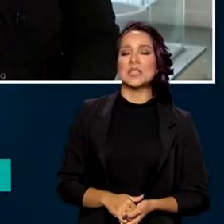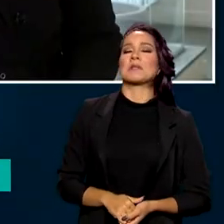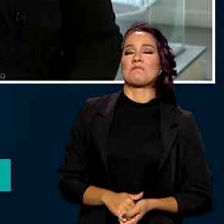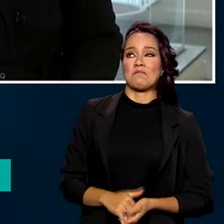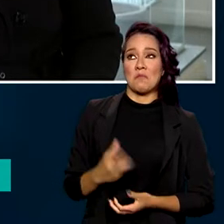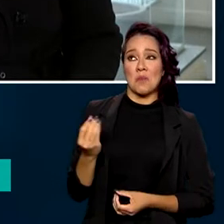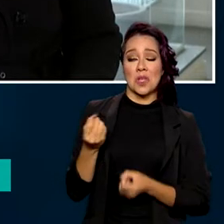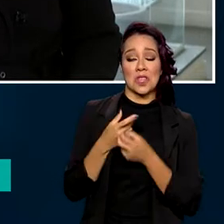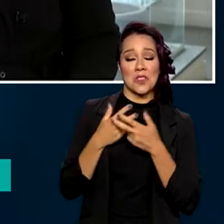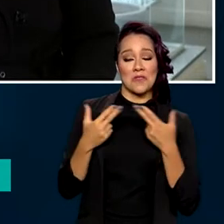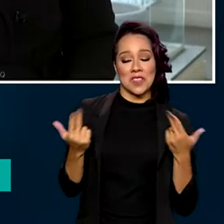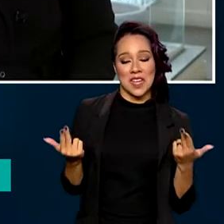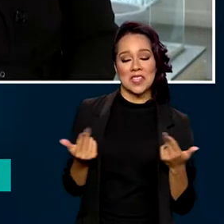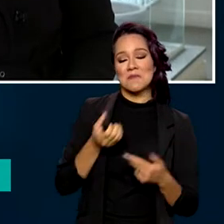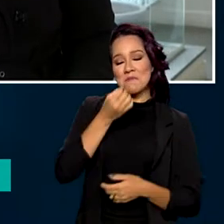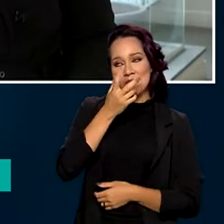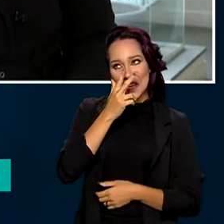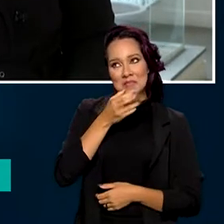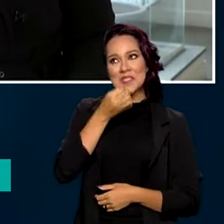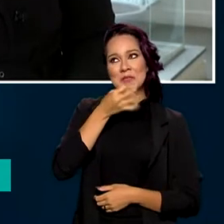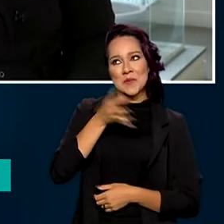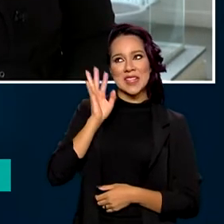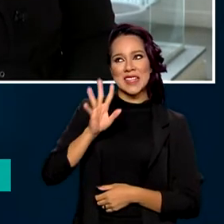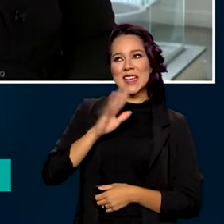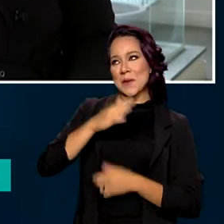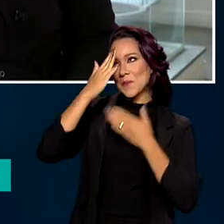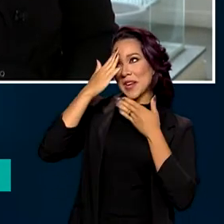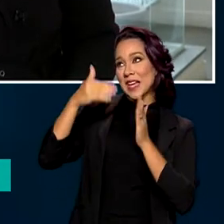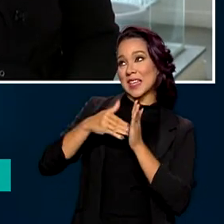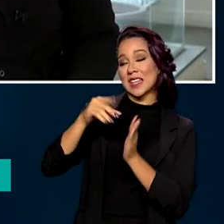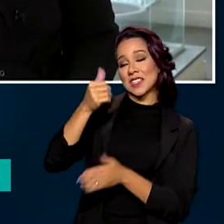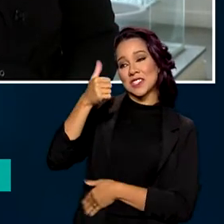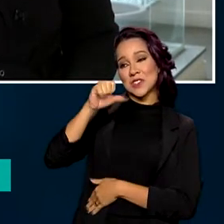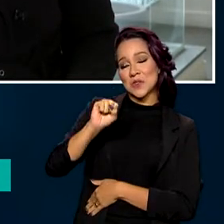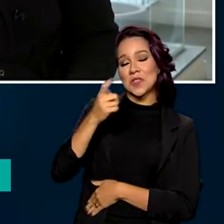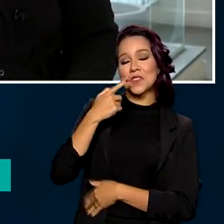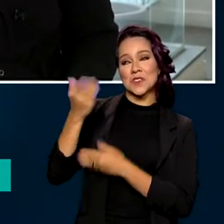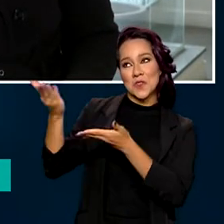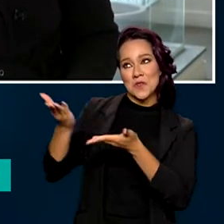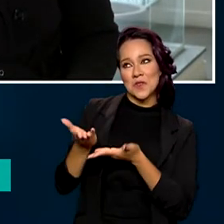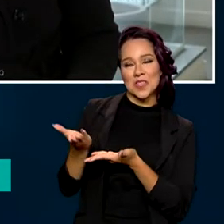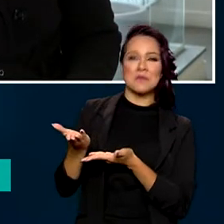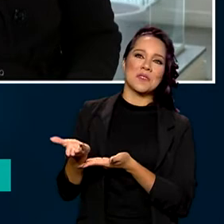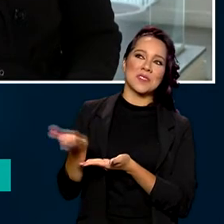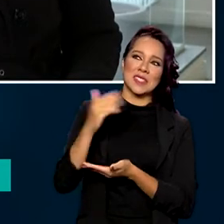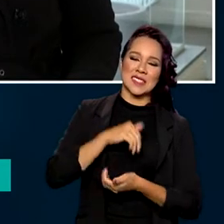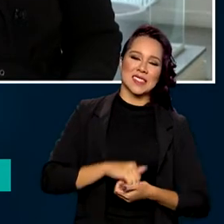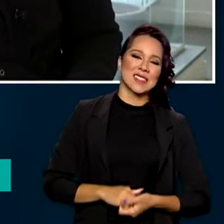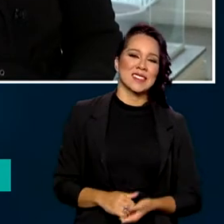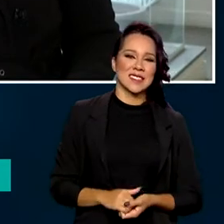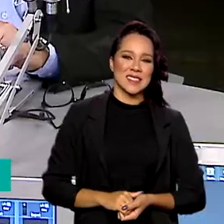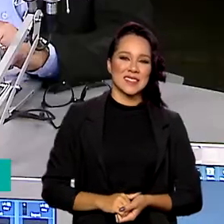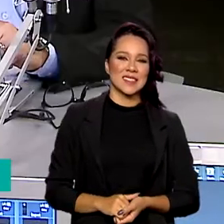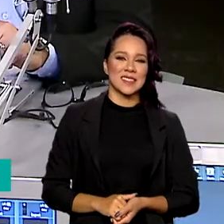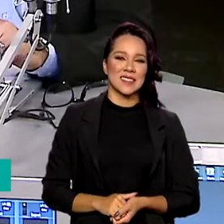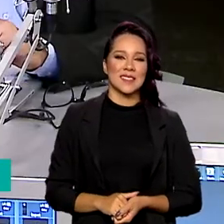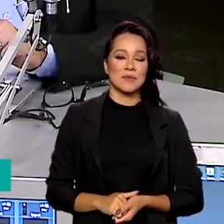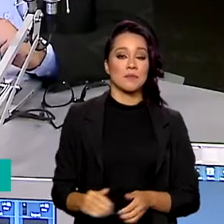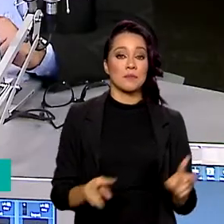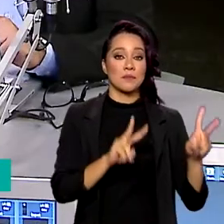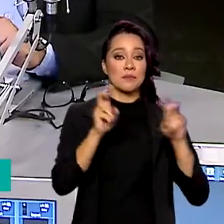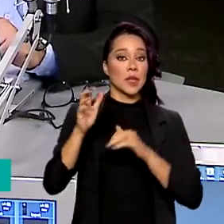muita novidade parece que vai ser bem divertido obrigada até o dia 18 a gente convida vocês pararem lá Obrigada Érica